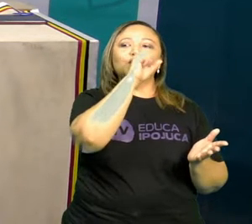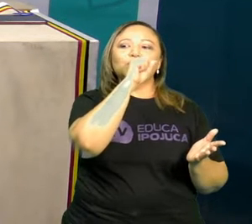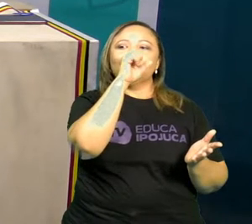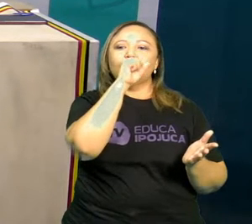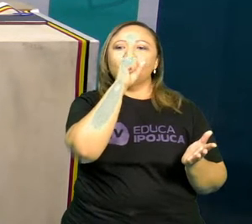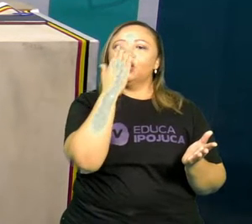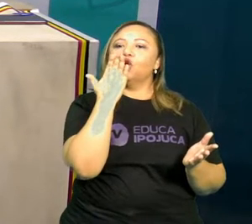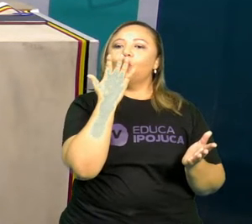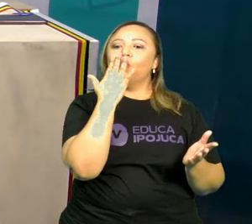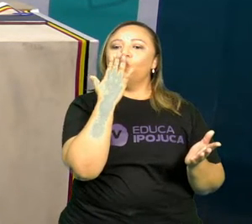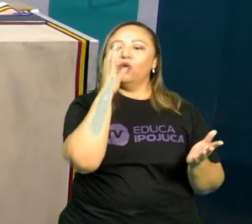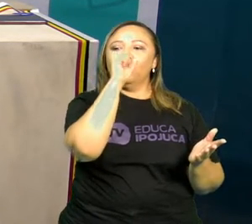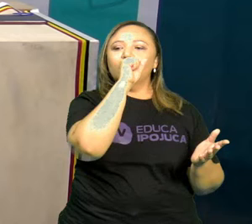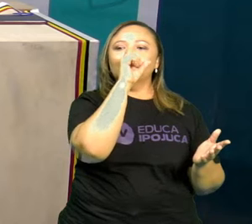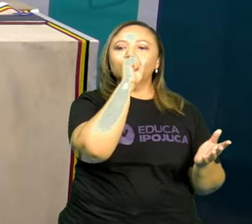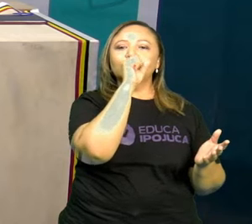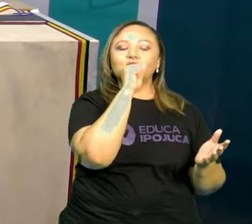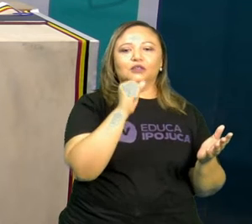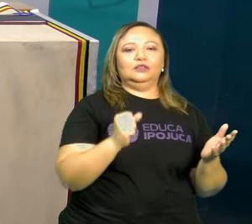laranja.